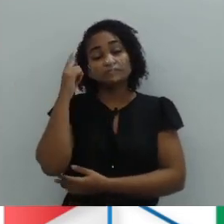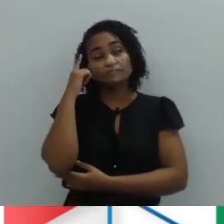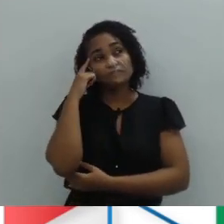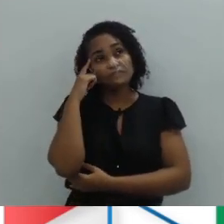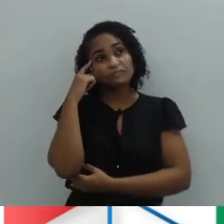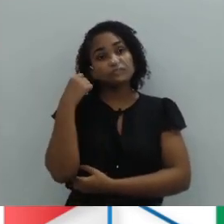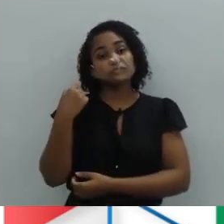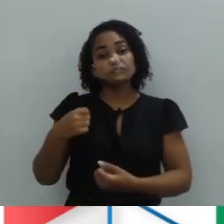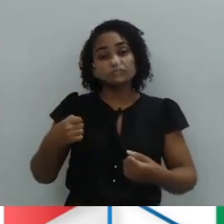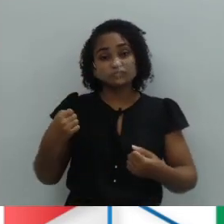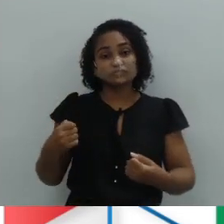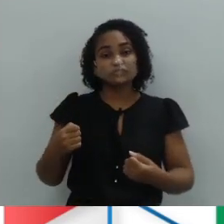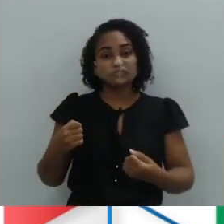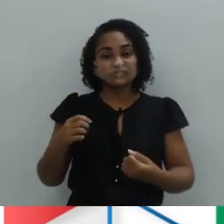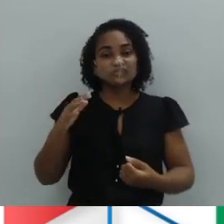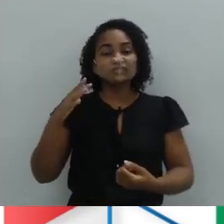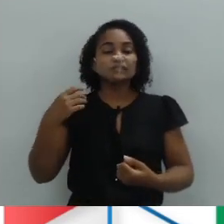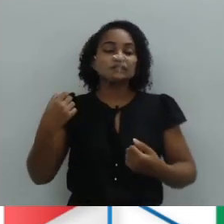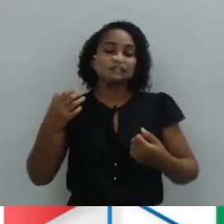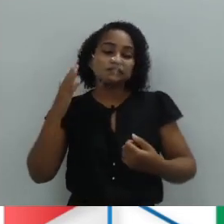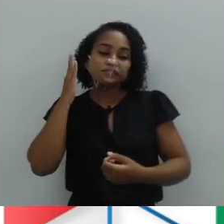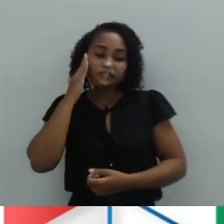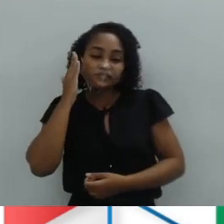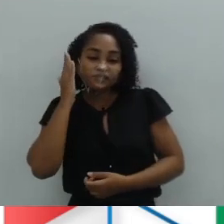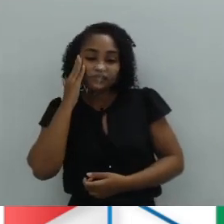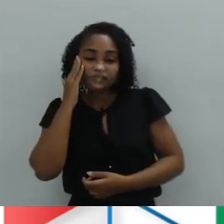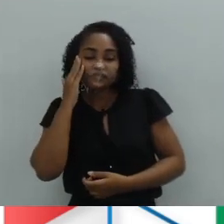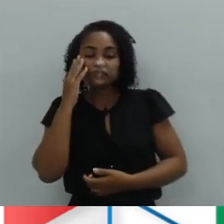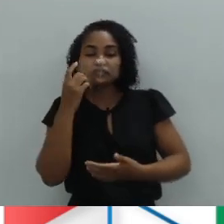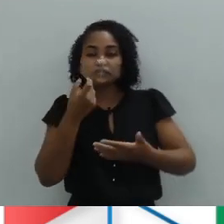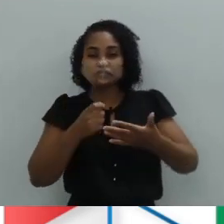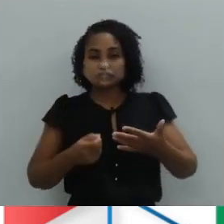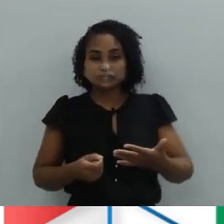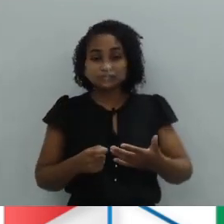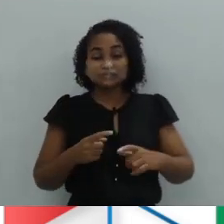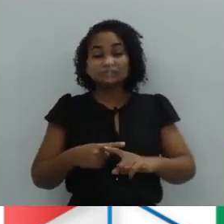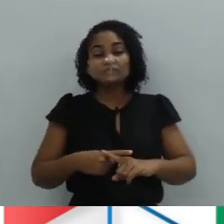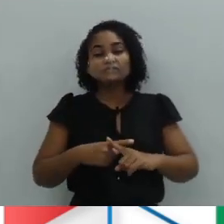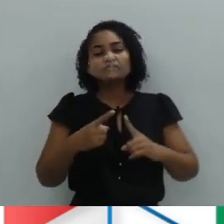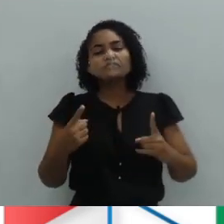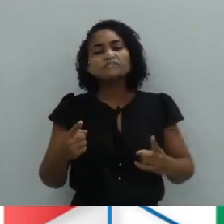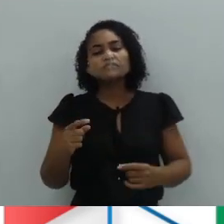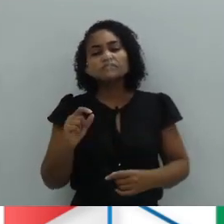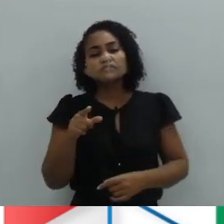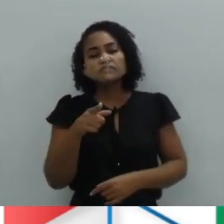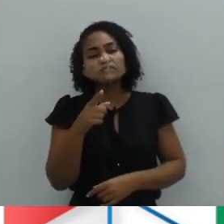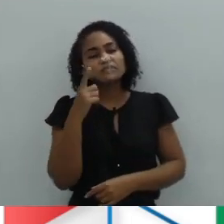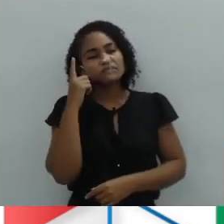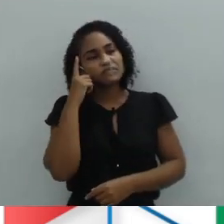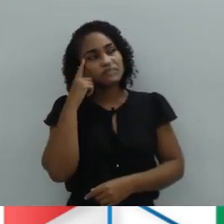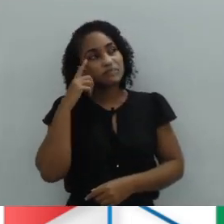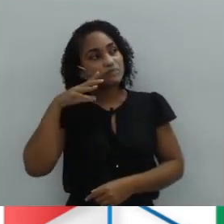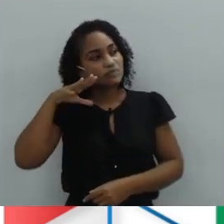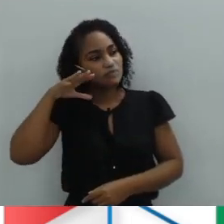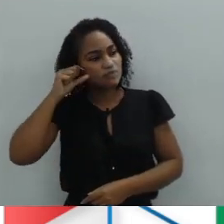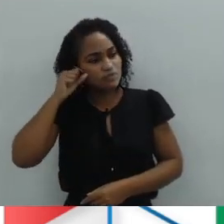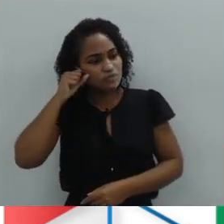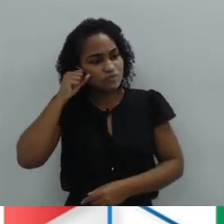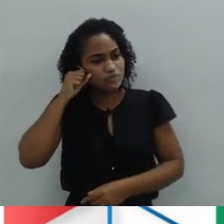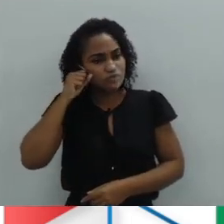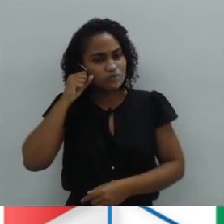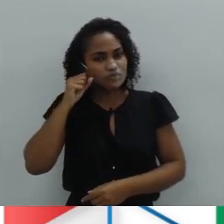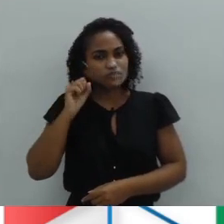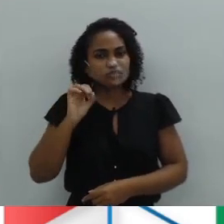precisa conseguir compreender aquilo que está escrito. Mais do que isso, já pensou em ouvir e a gente